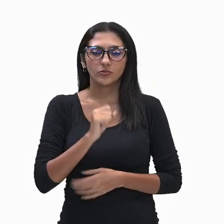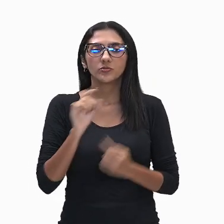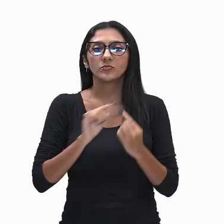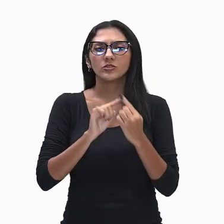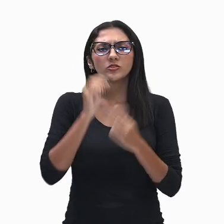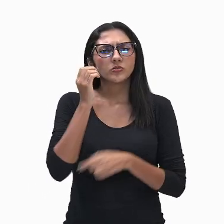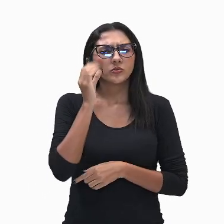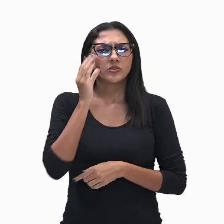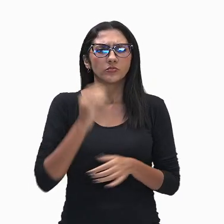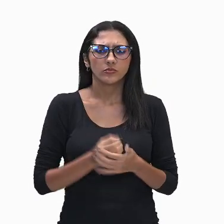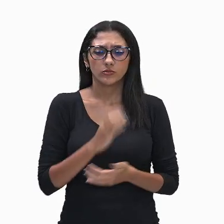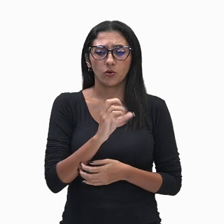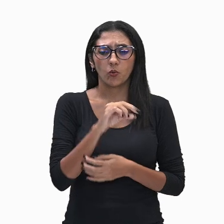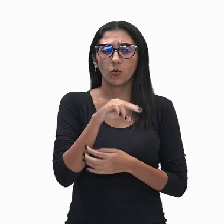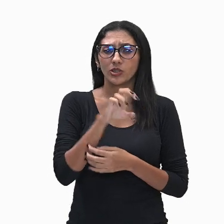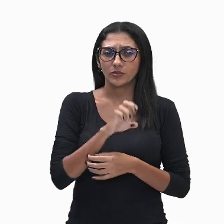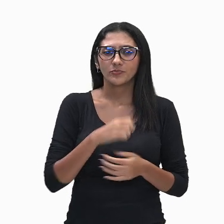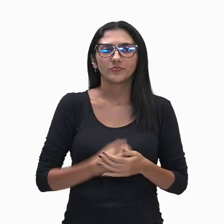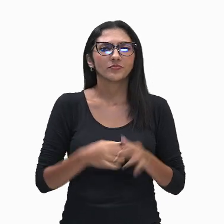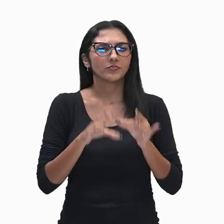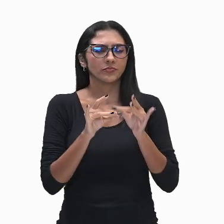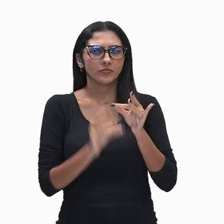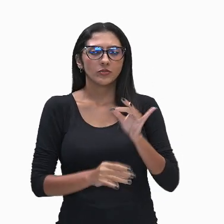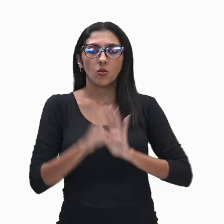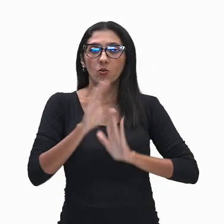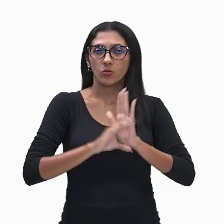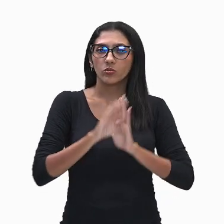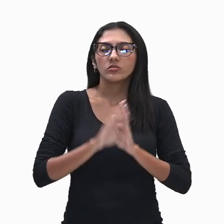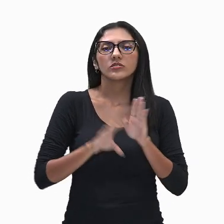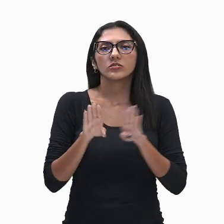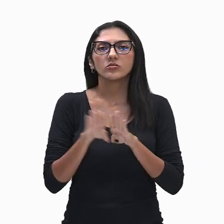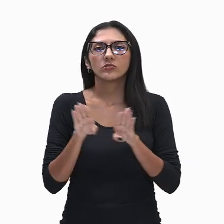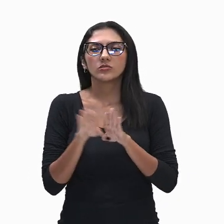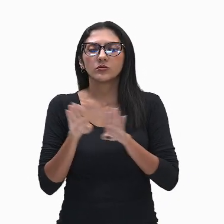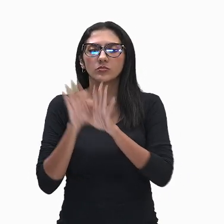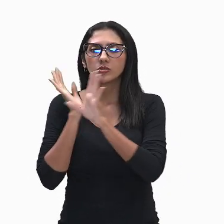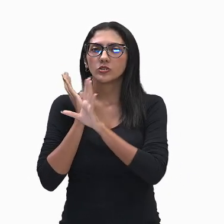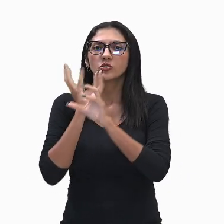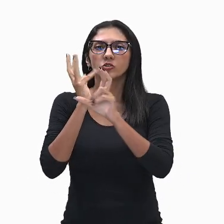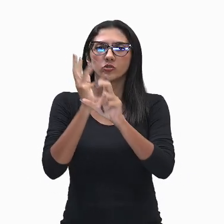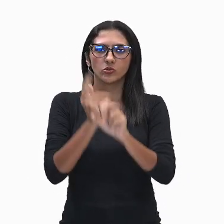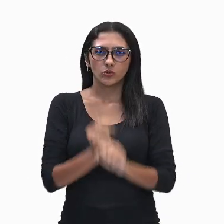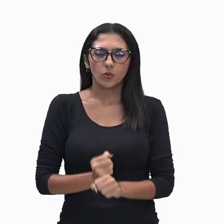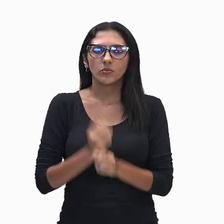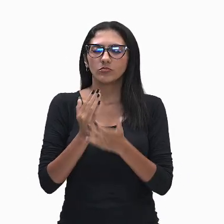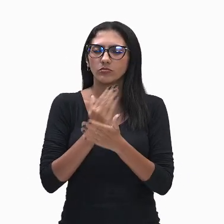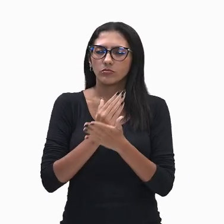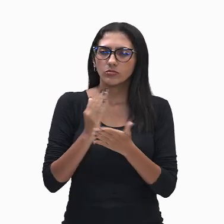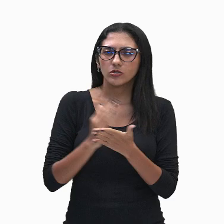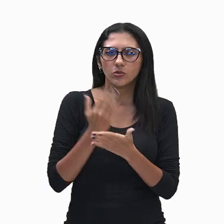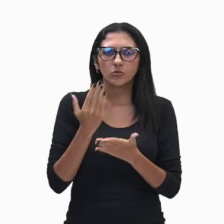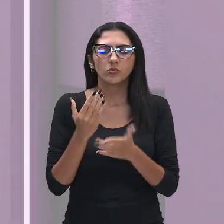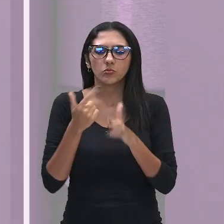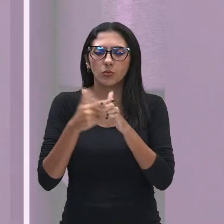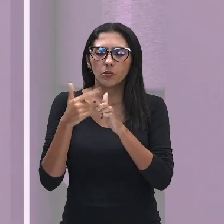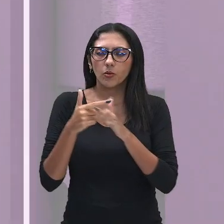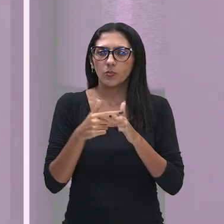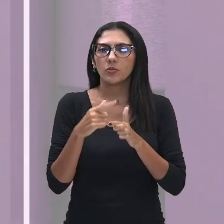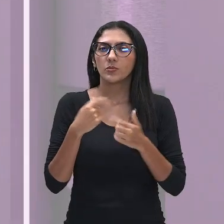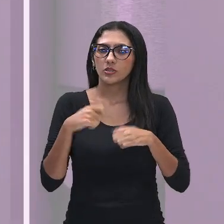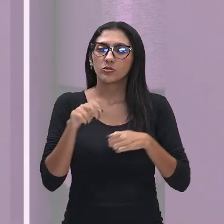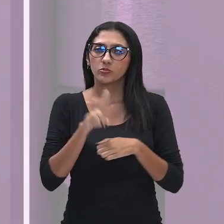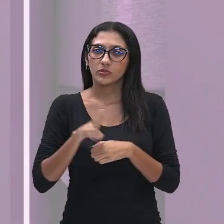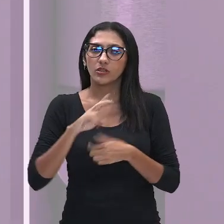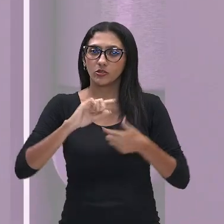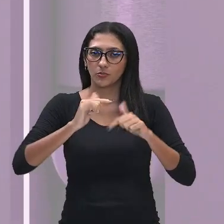conhecimento cone, detalhamento, conceito e cálculo de situações-problema envolvendo a área do cone, tá